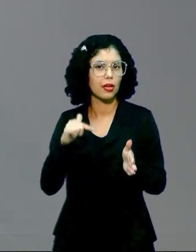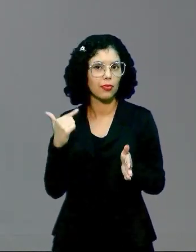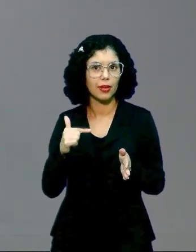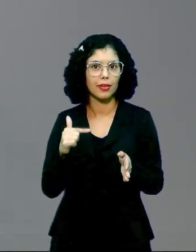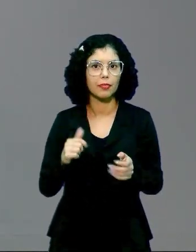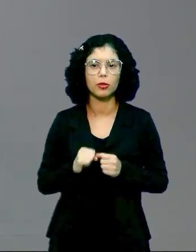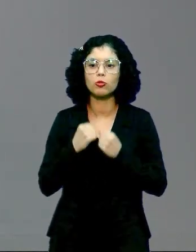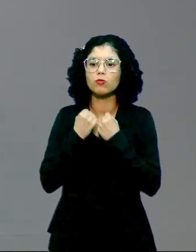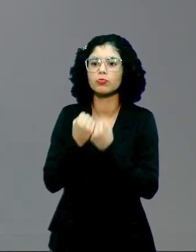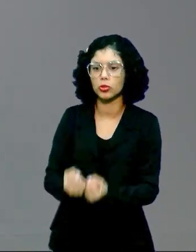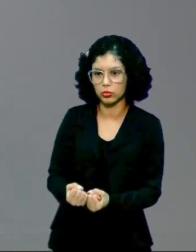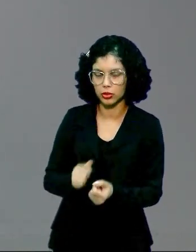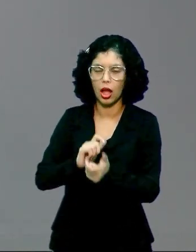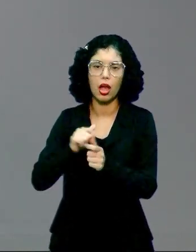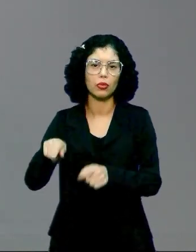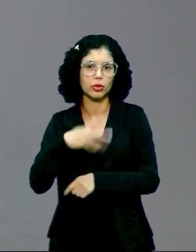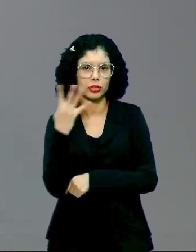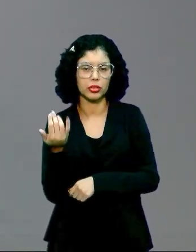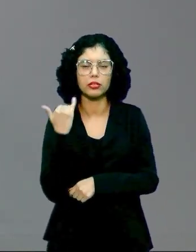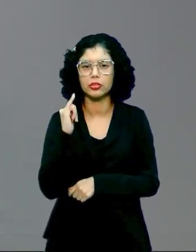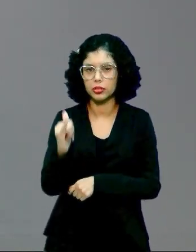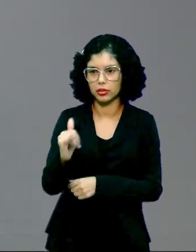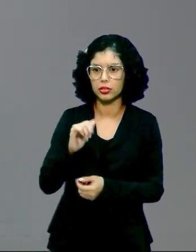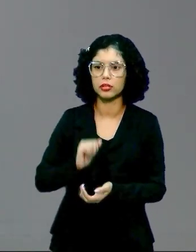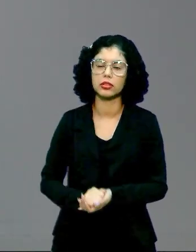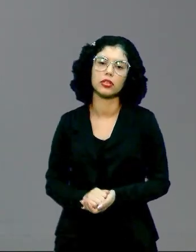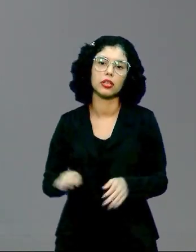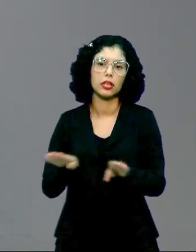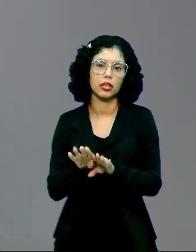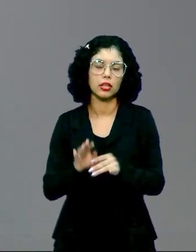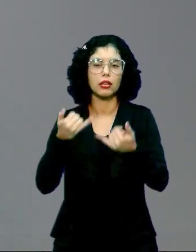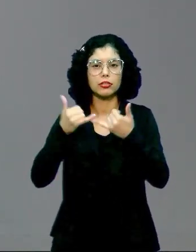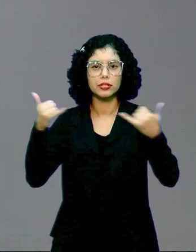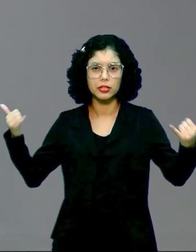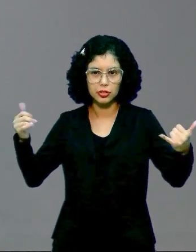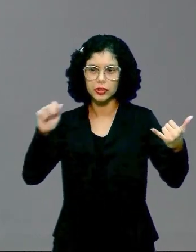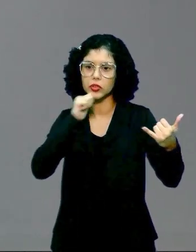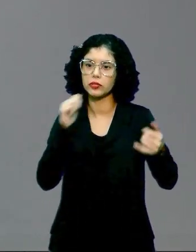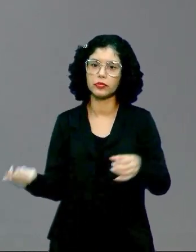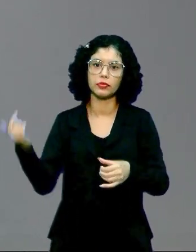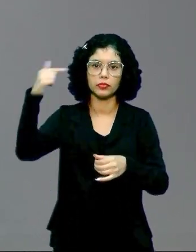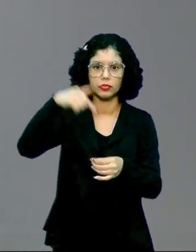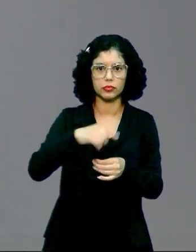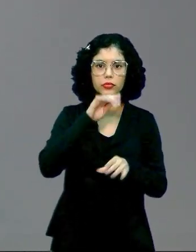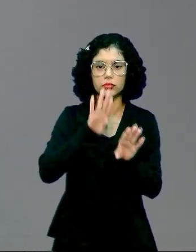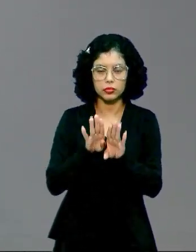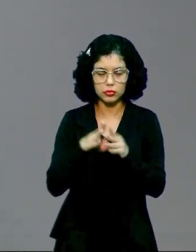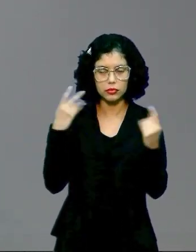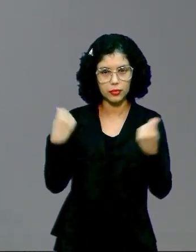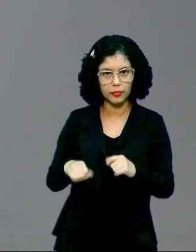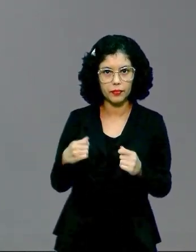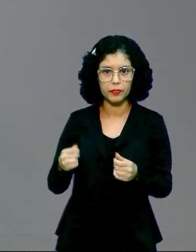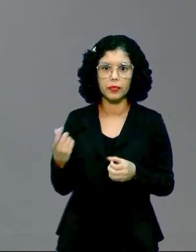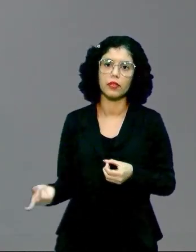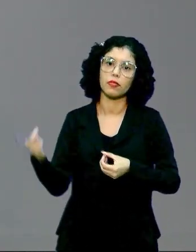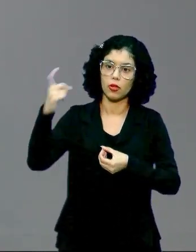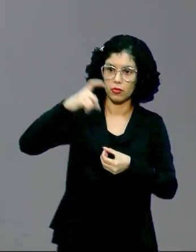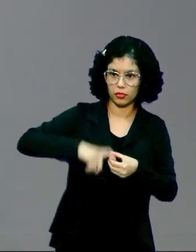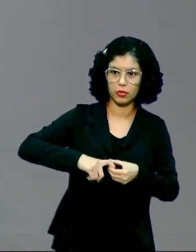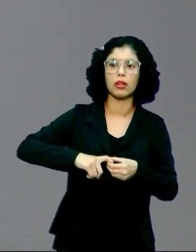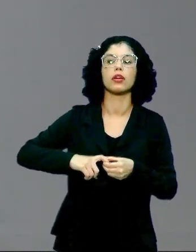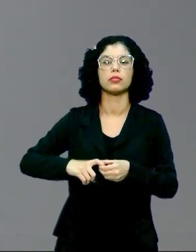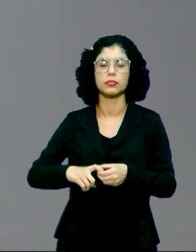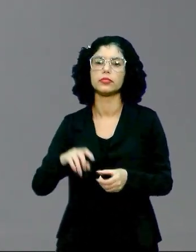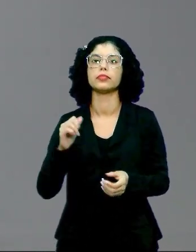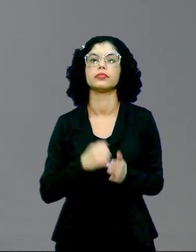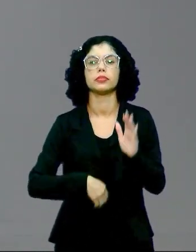para suportar. E esse elétron, então, ele salta para uma camada mais energética. Porém, ele precisa retornar para a sua camada